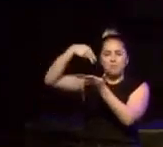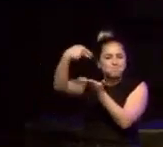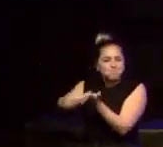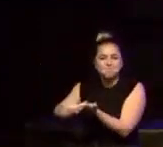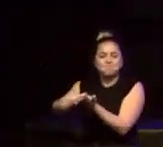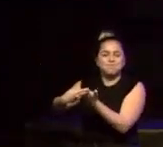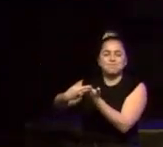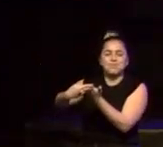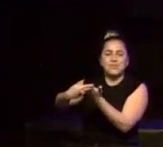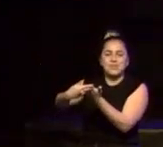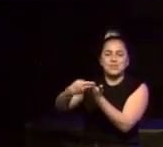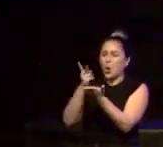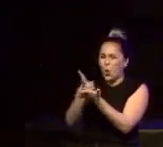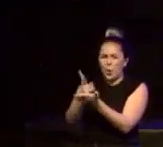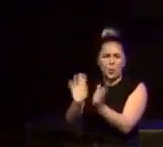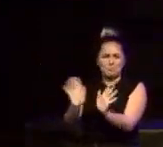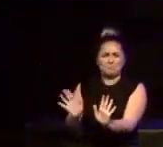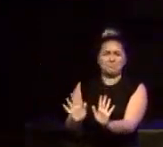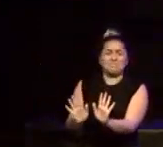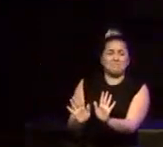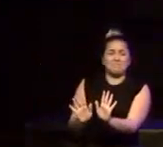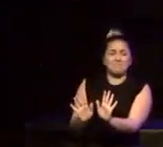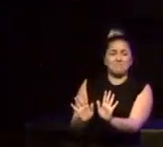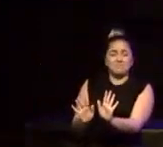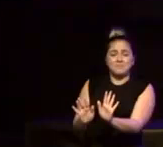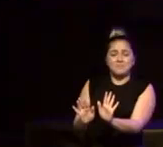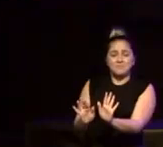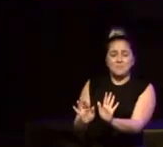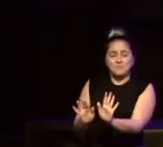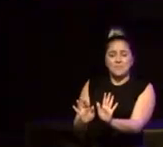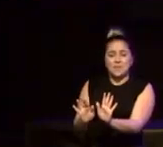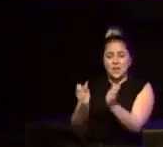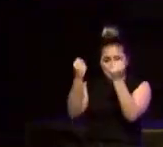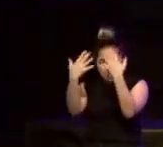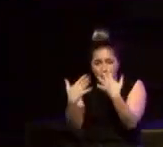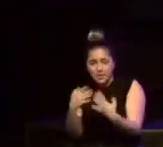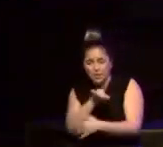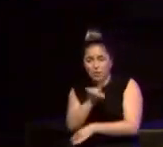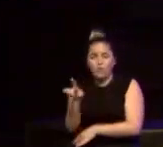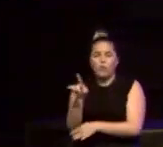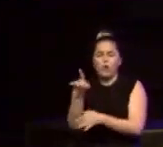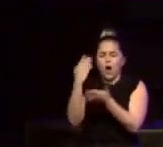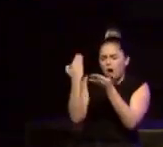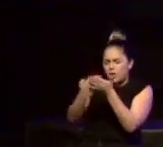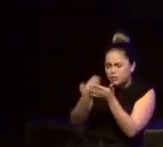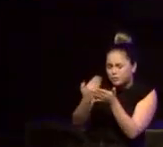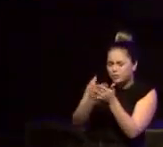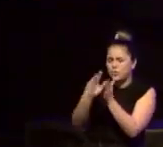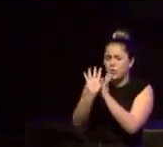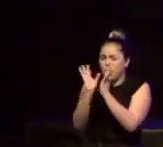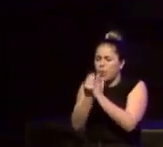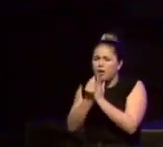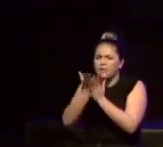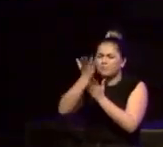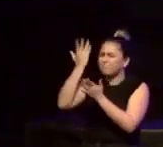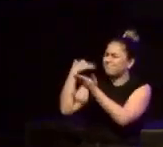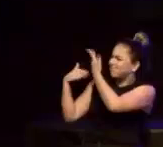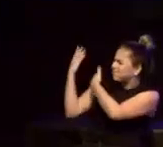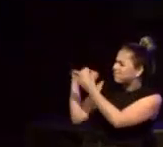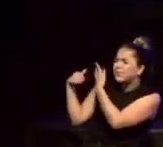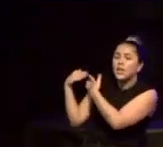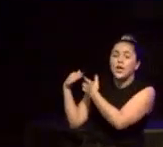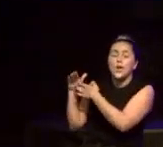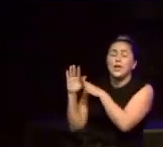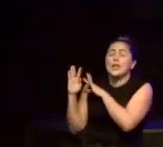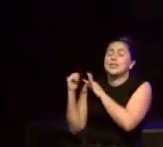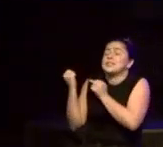vai prevalecer. E deixa eu falar para você, se você estudar a história da igreja, contra todas as probabilidades, foi isso que aconteceu.